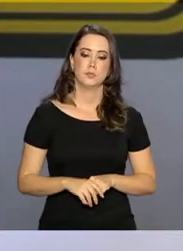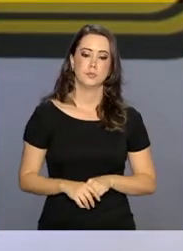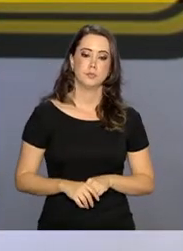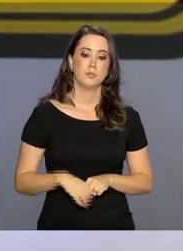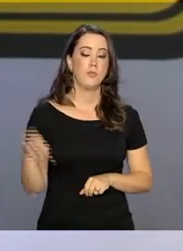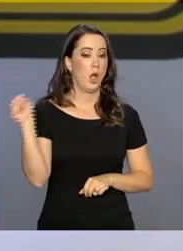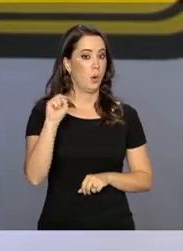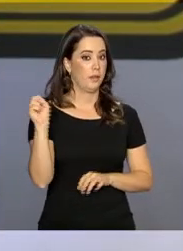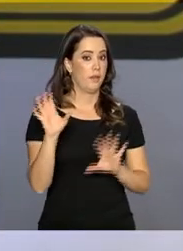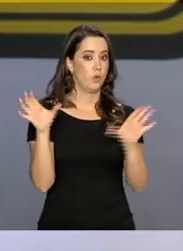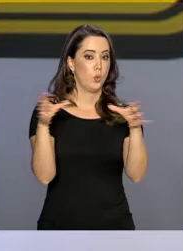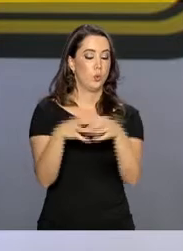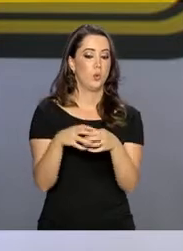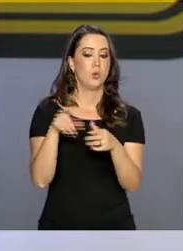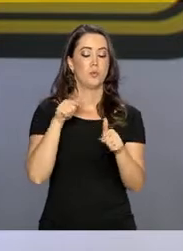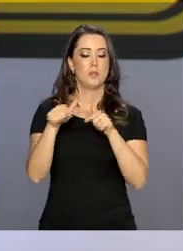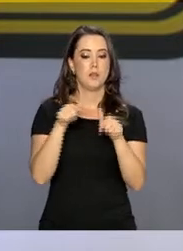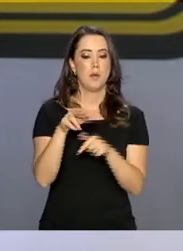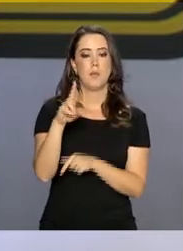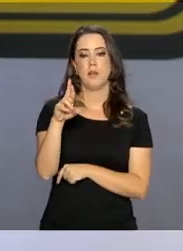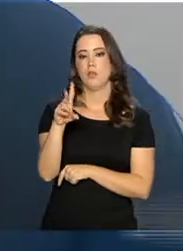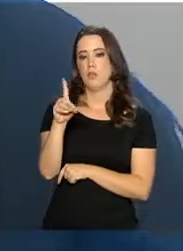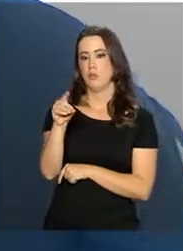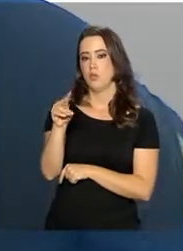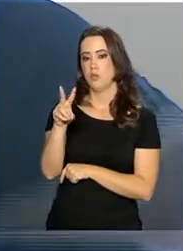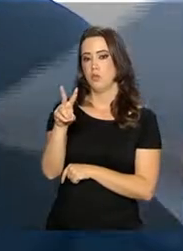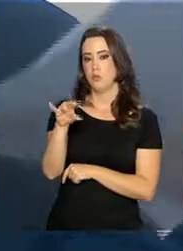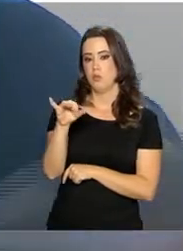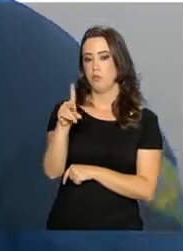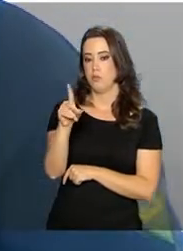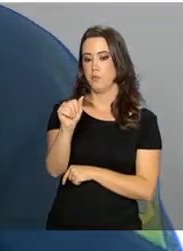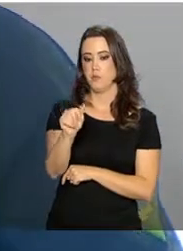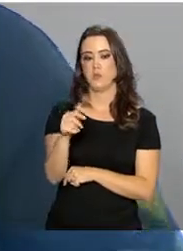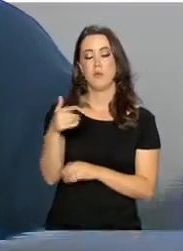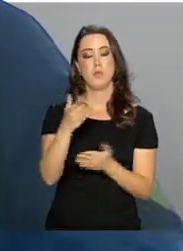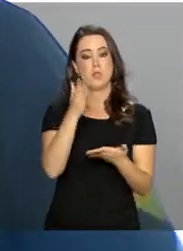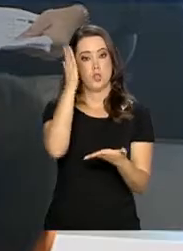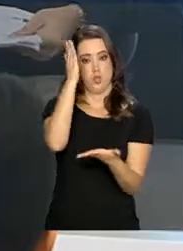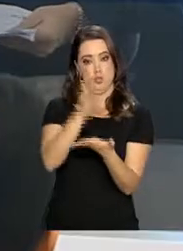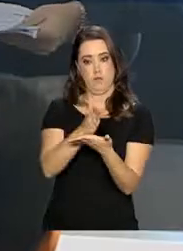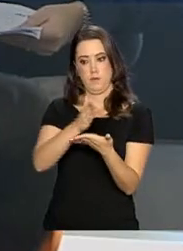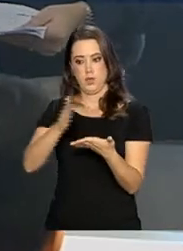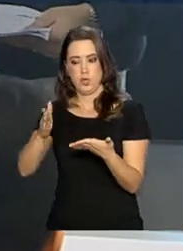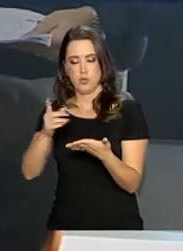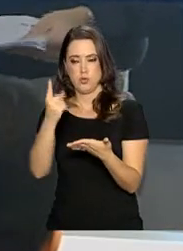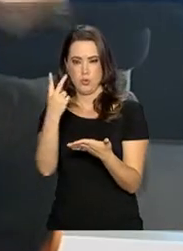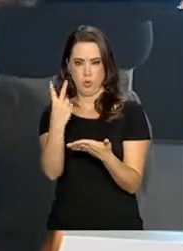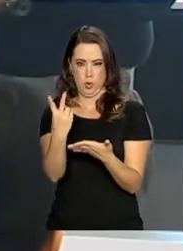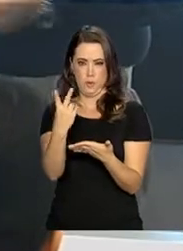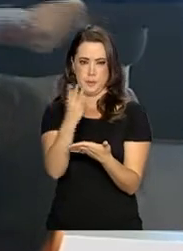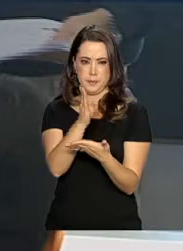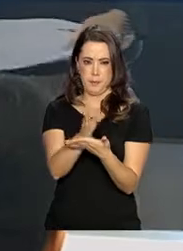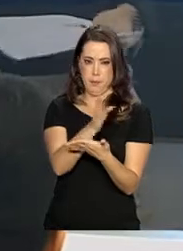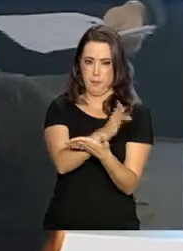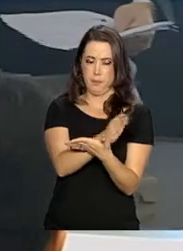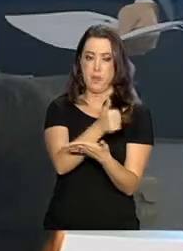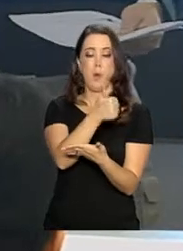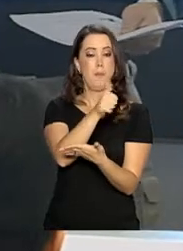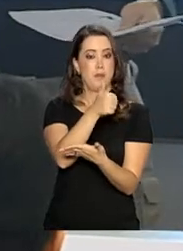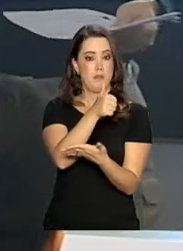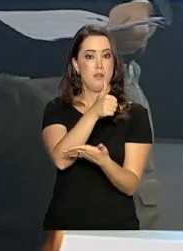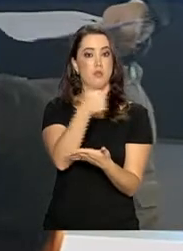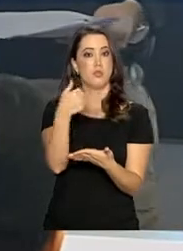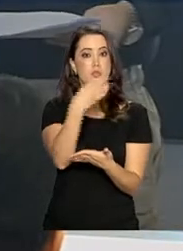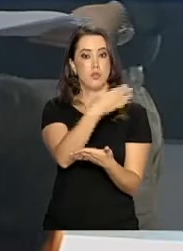A 8ª edição da Operação Rodovida será dividida em dois períodos. O primeiro, de 14 de dezembro